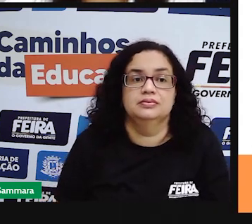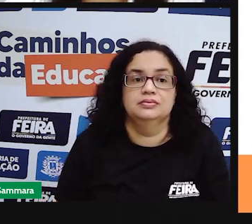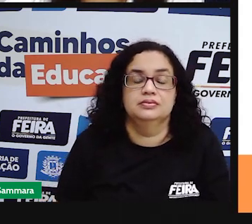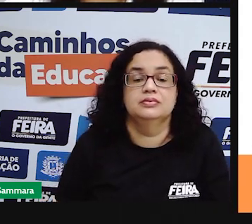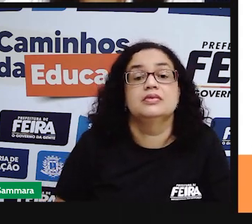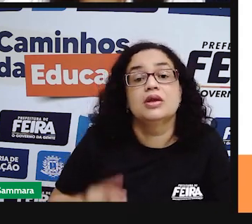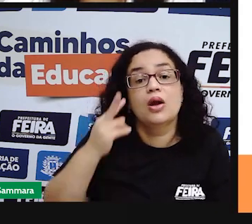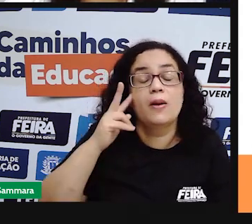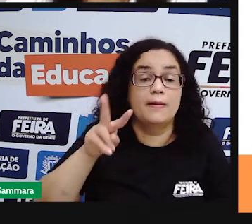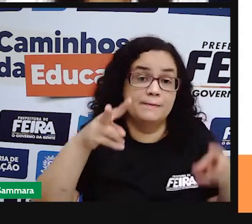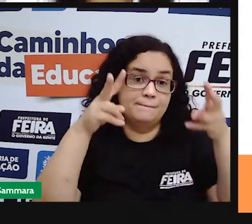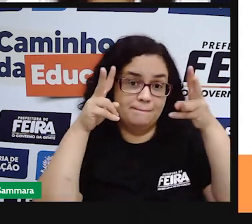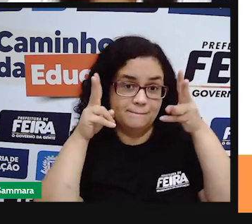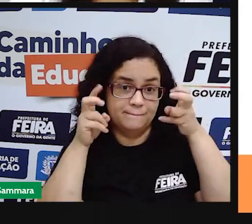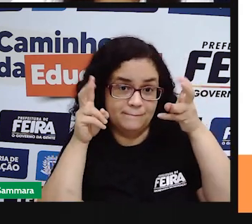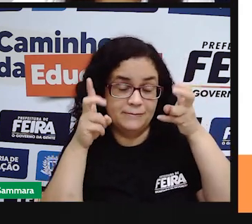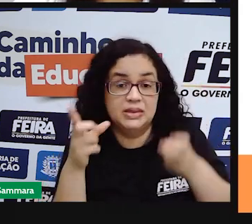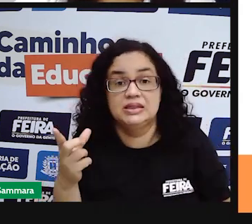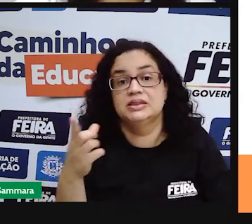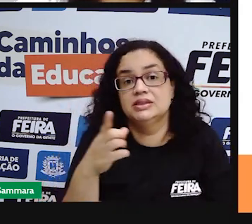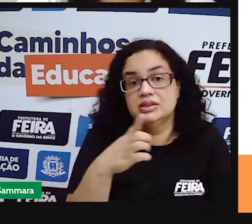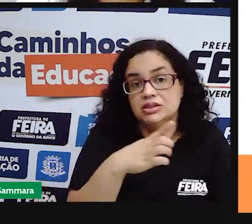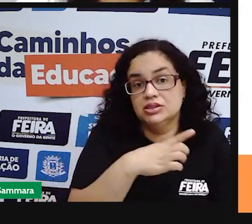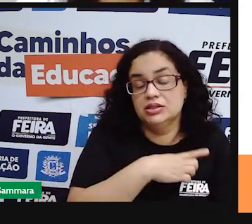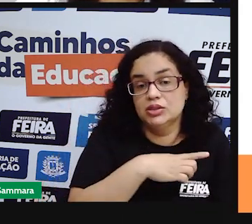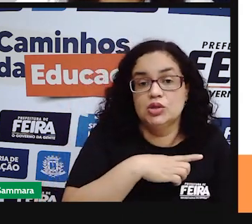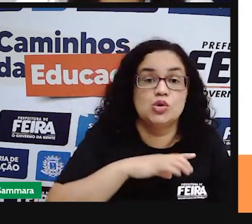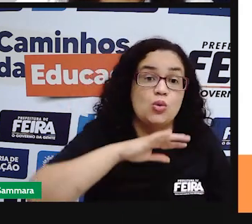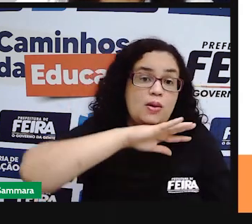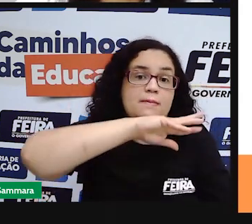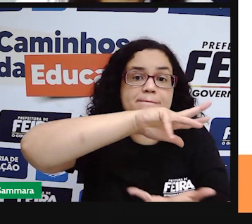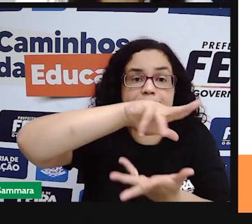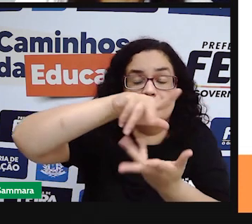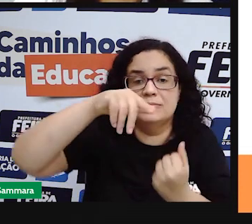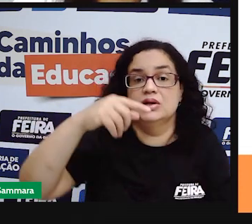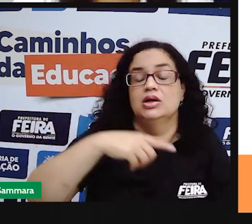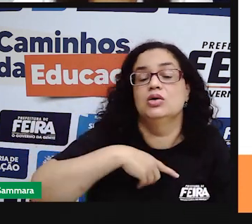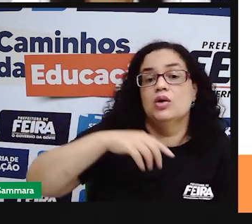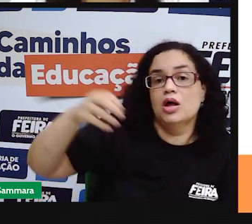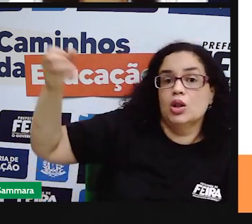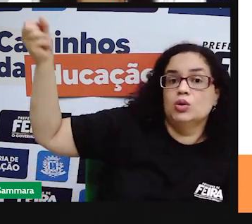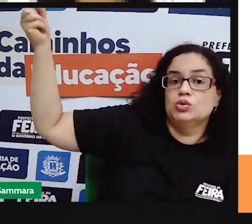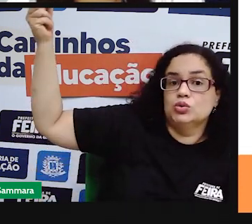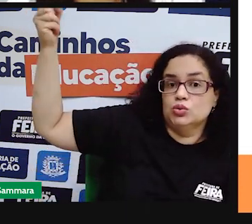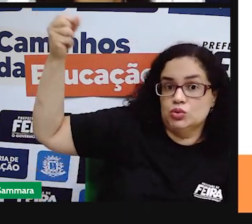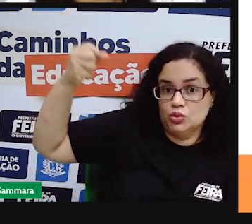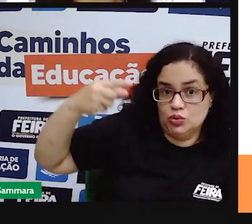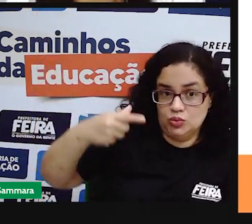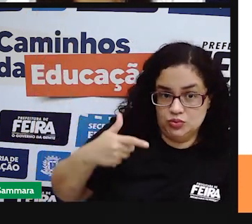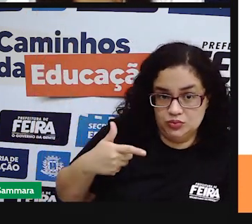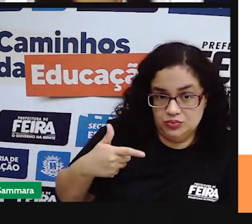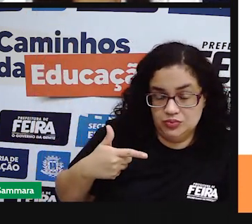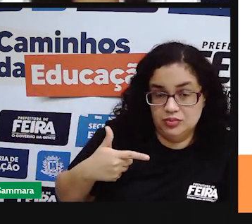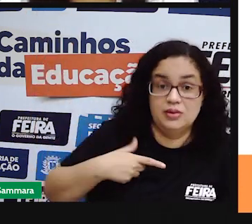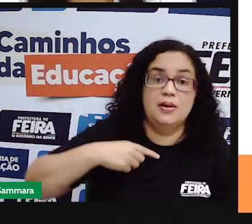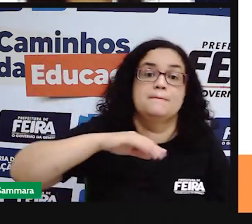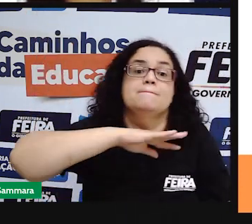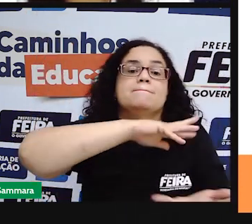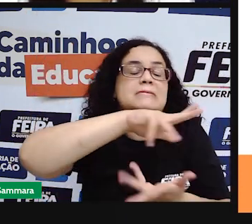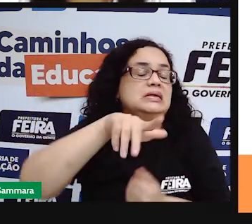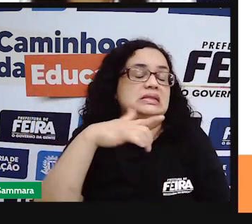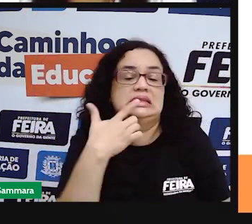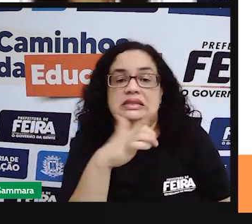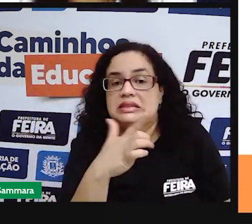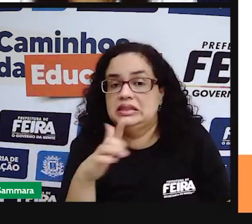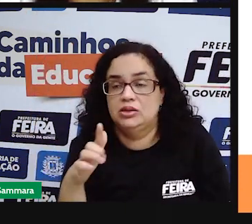Olha só, se de um lado o planeta recebe a luz do Sol, do outro lado o planeta não